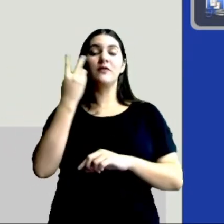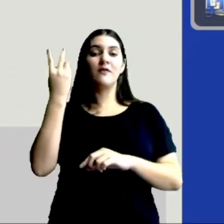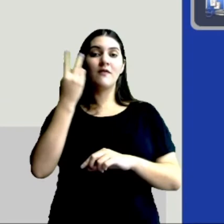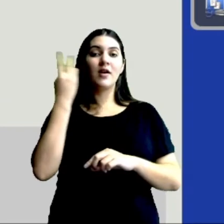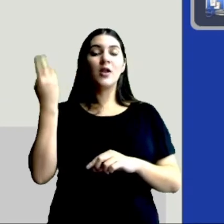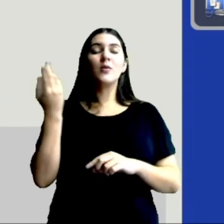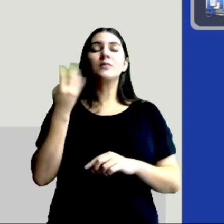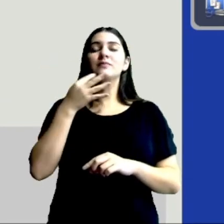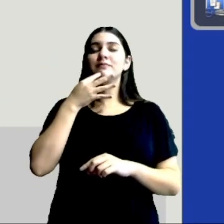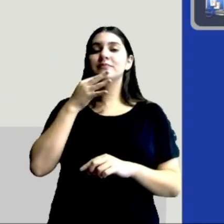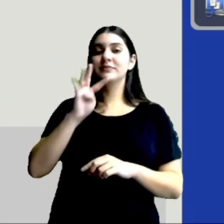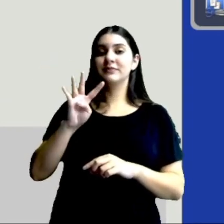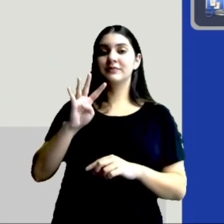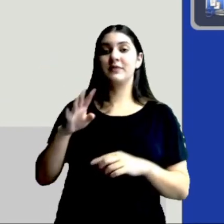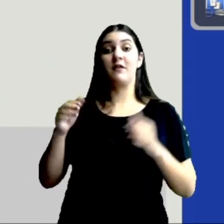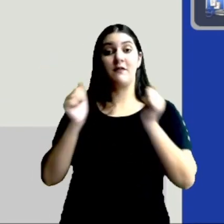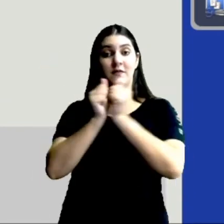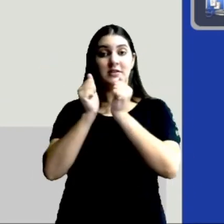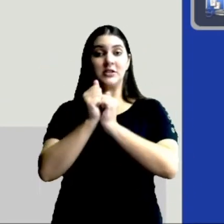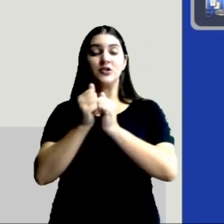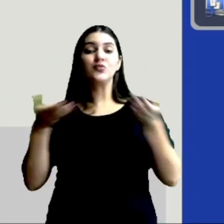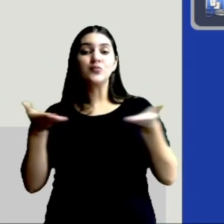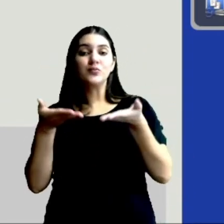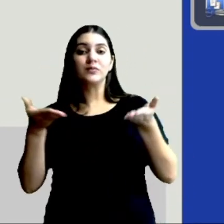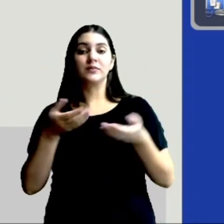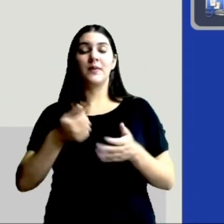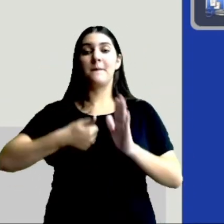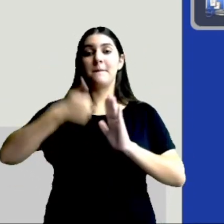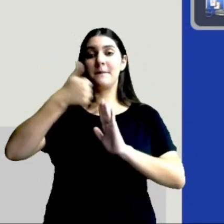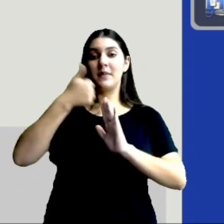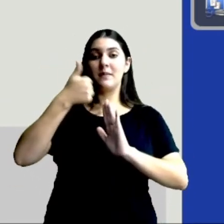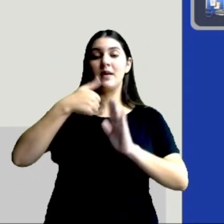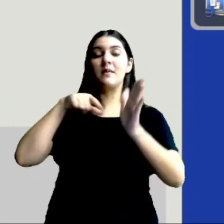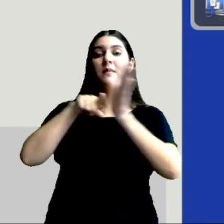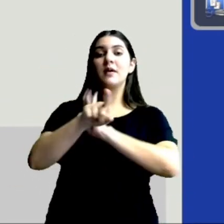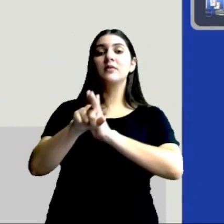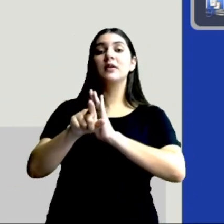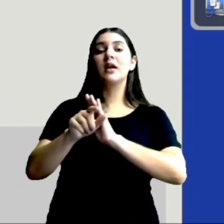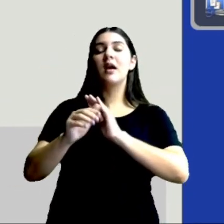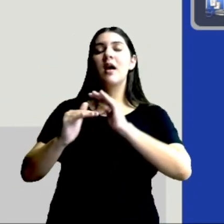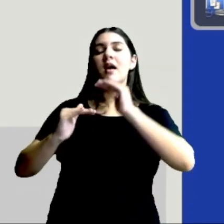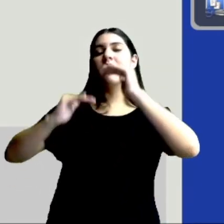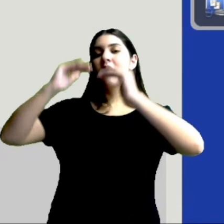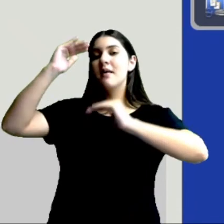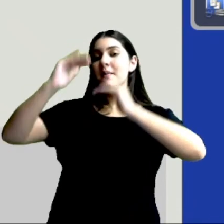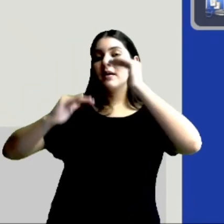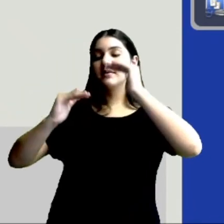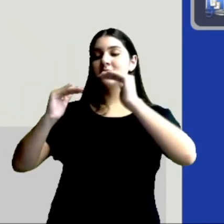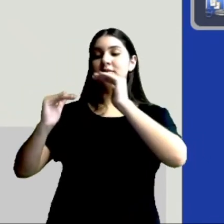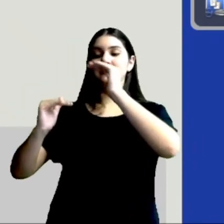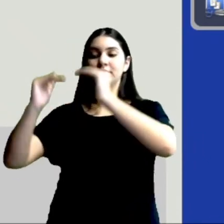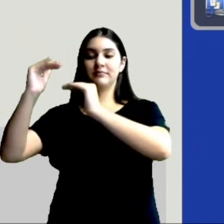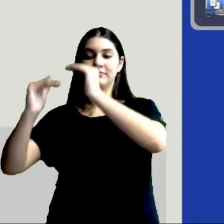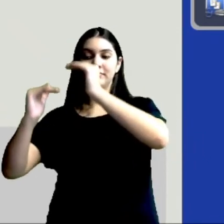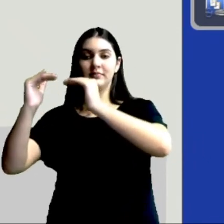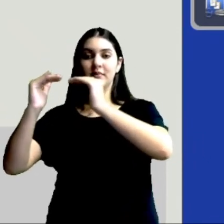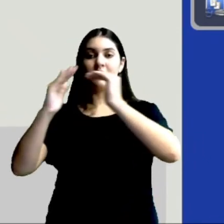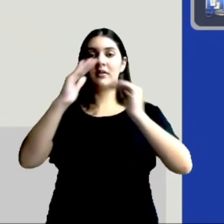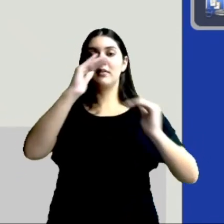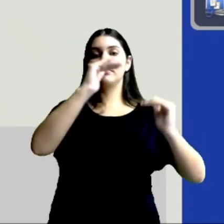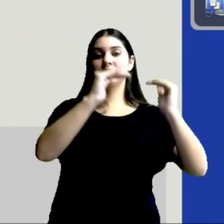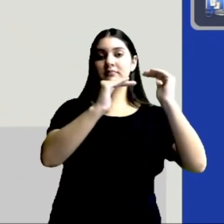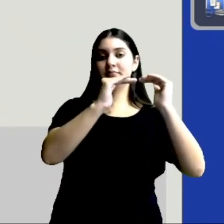vir uma para vocês. E aí, primeira pergunta, a balança está em equilíbrio ou está em desequilíbrio?